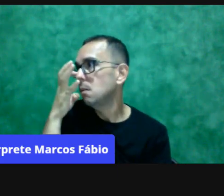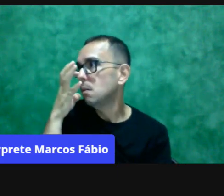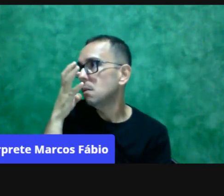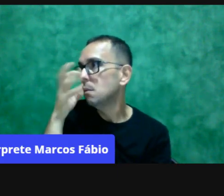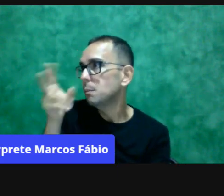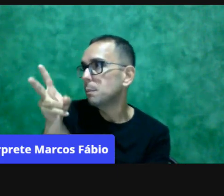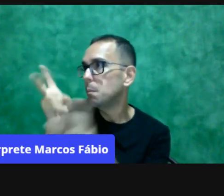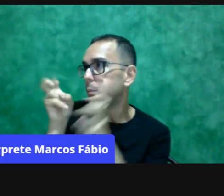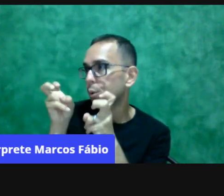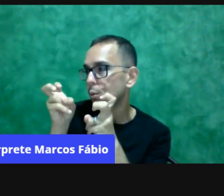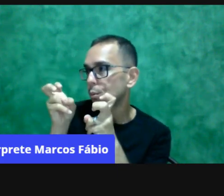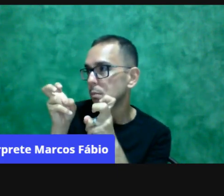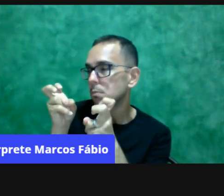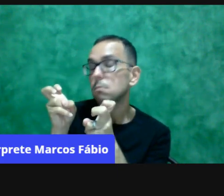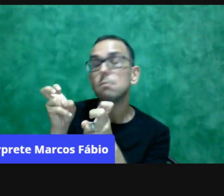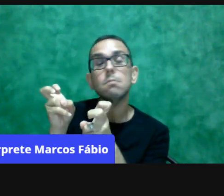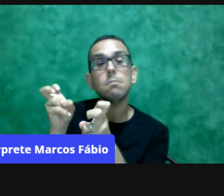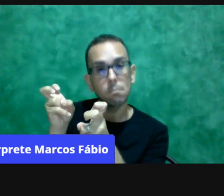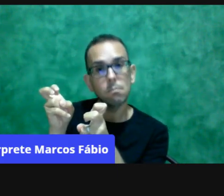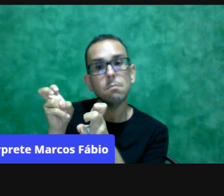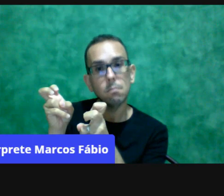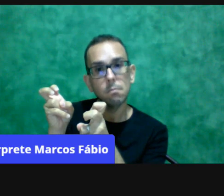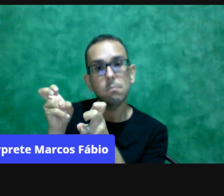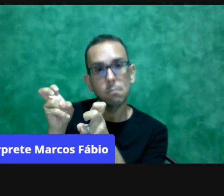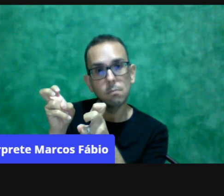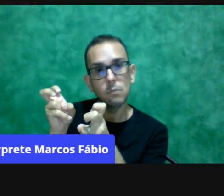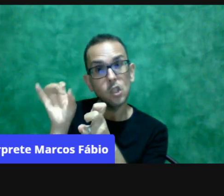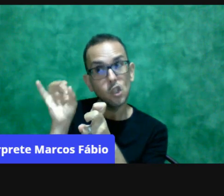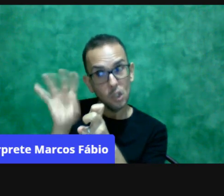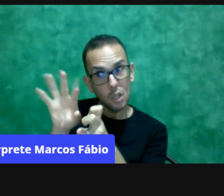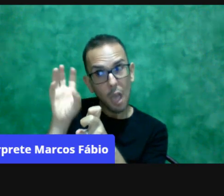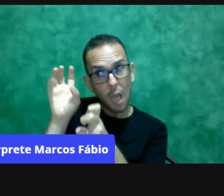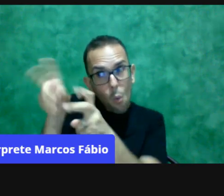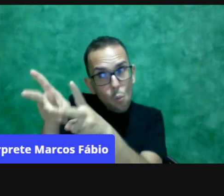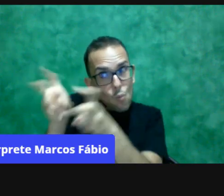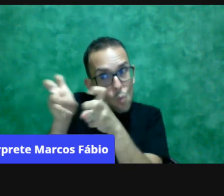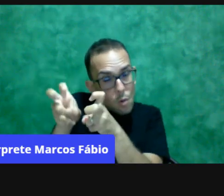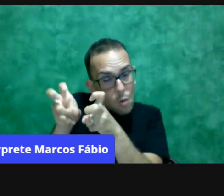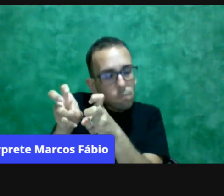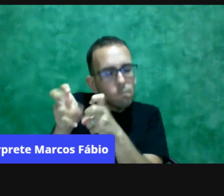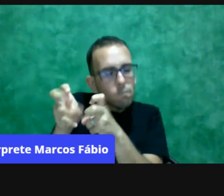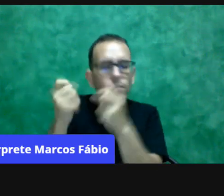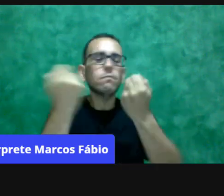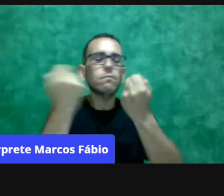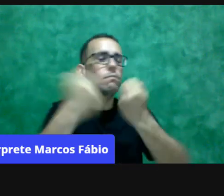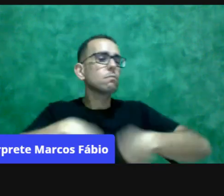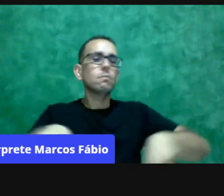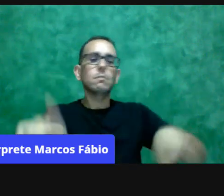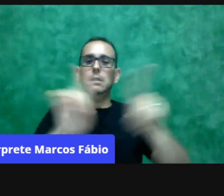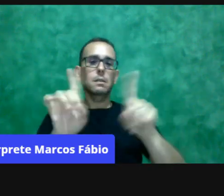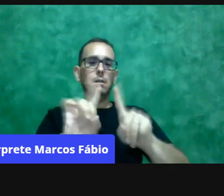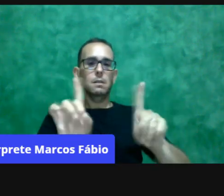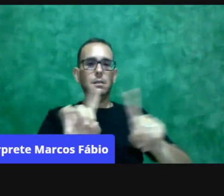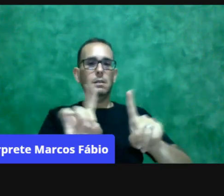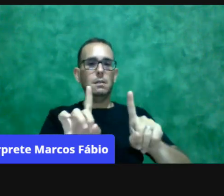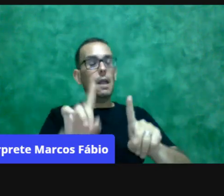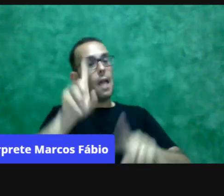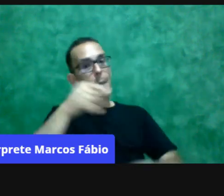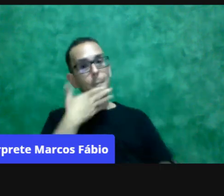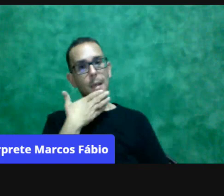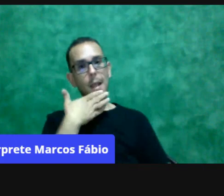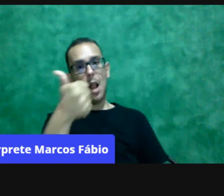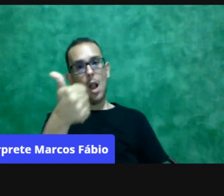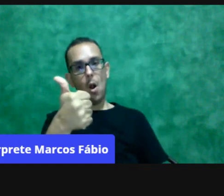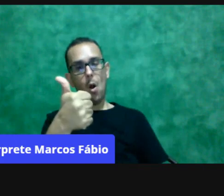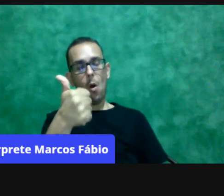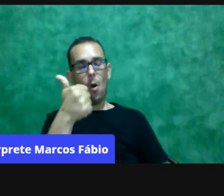criança, né? Então, se for só para chamar a atenção, não tem necessidade disso. É melhor que a criança veja